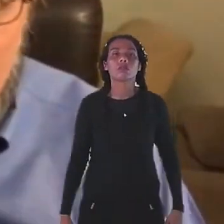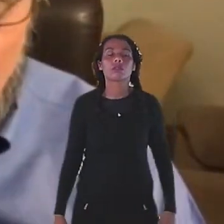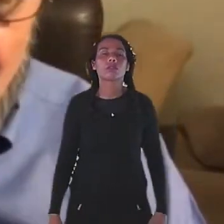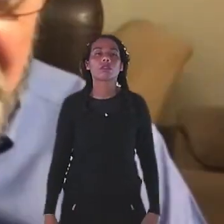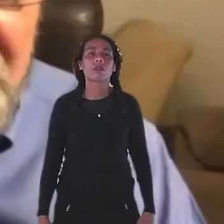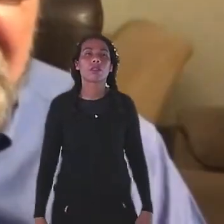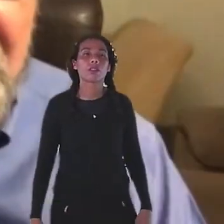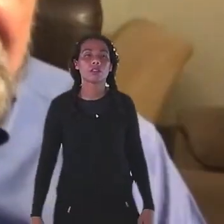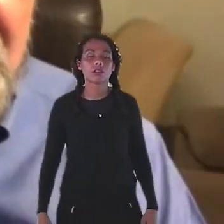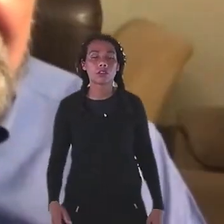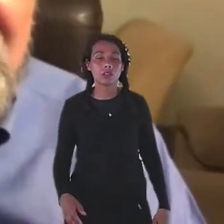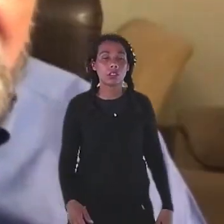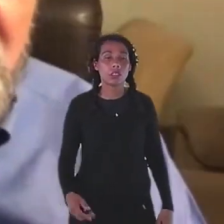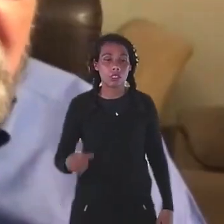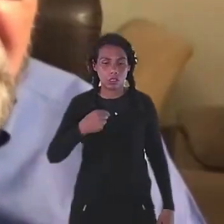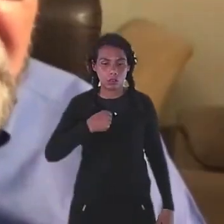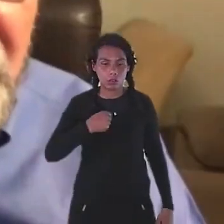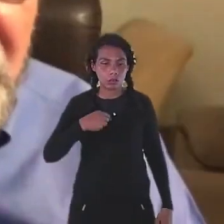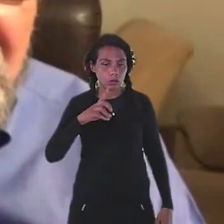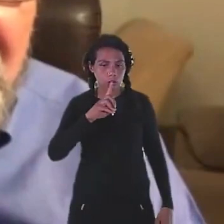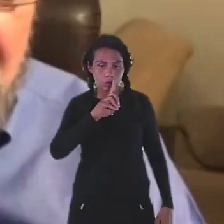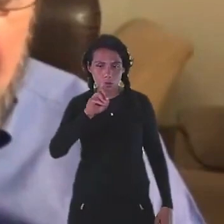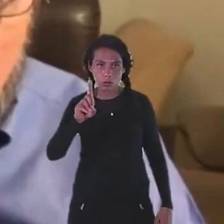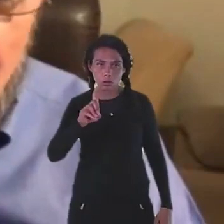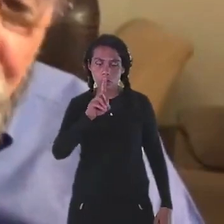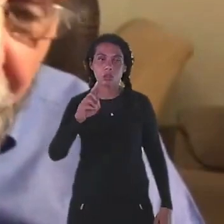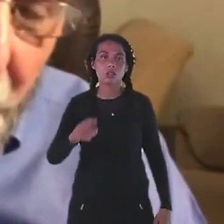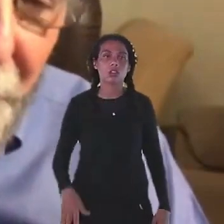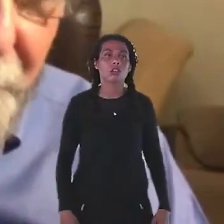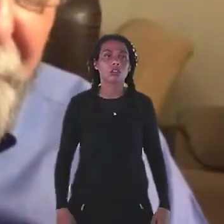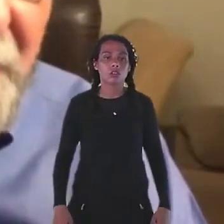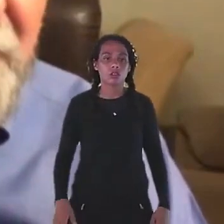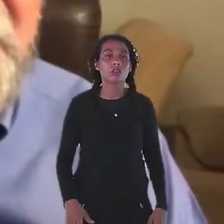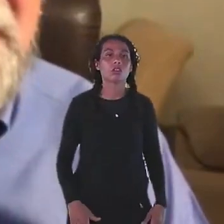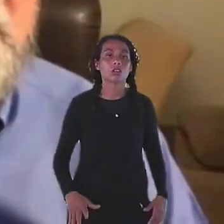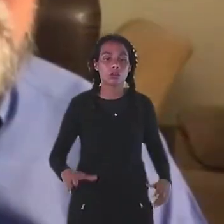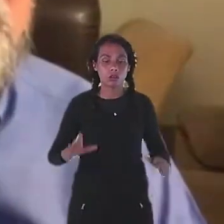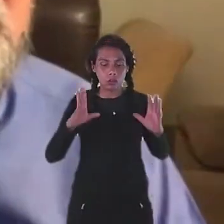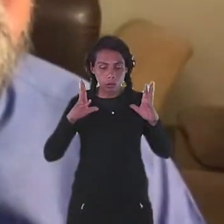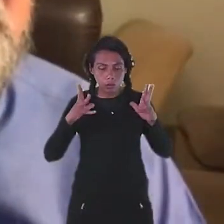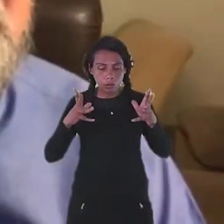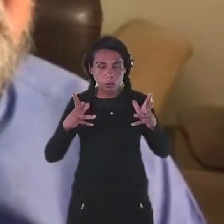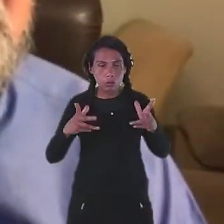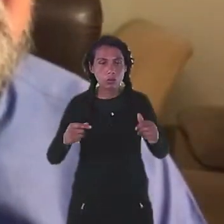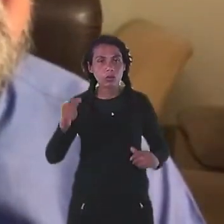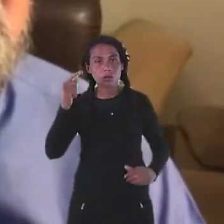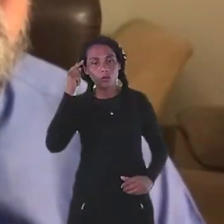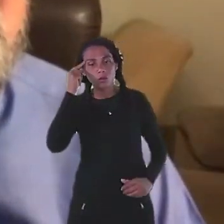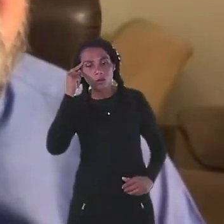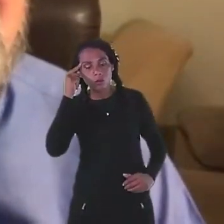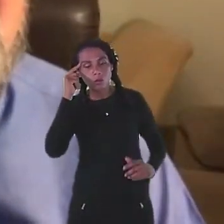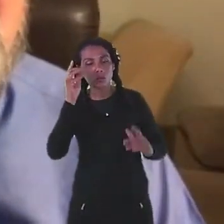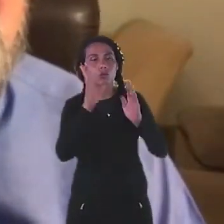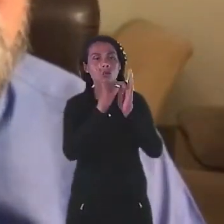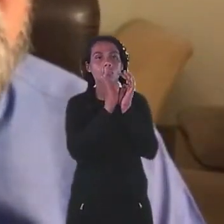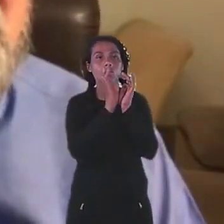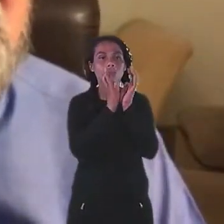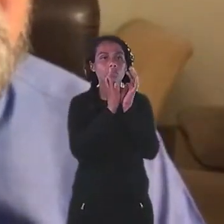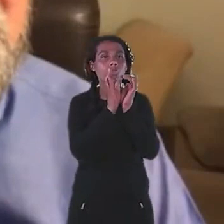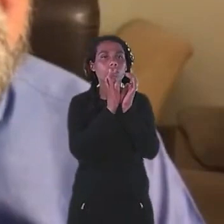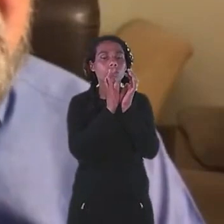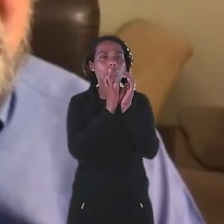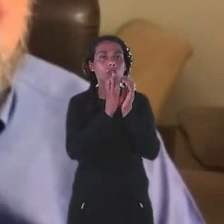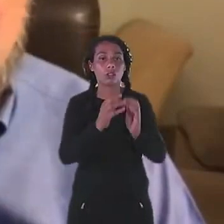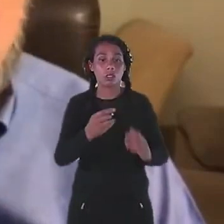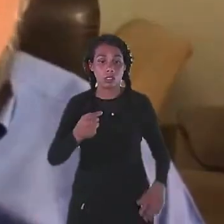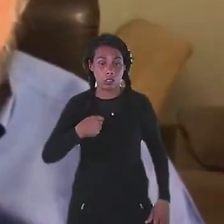esse dualismo, né? Então, eu não sou filósofo, evidentemente, longe de mim querer por